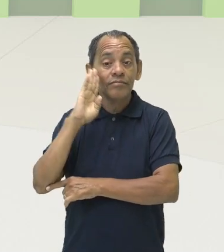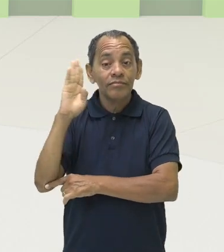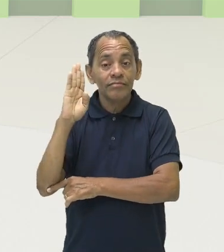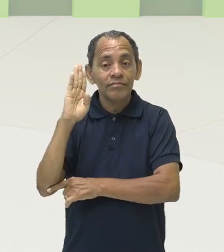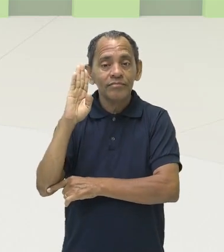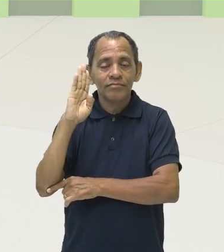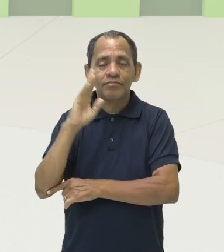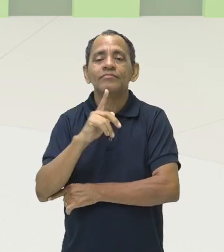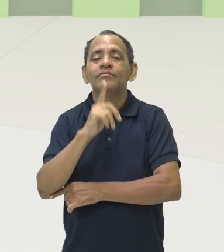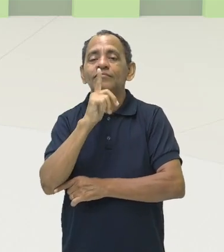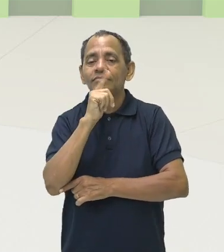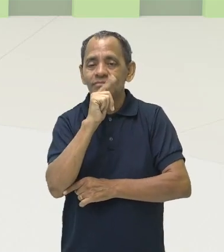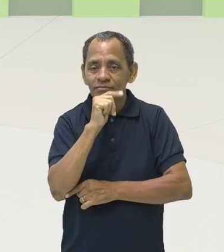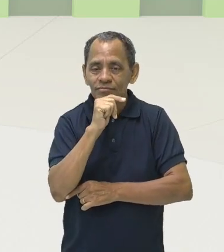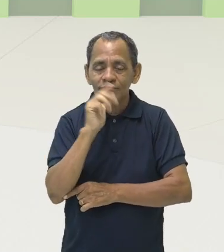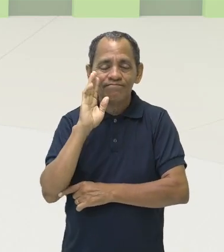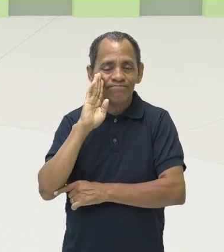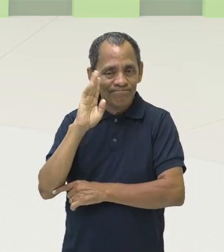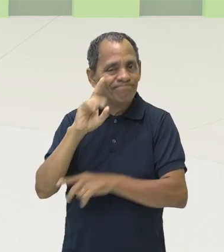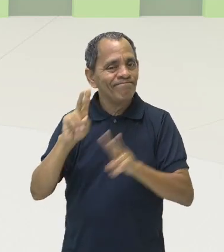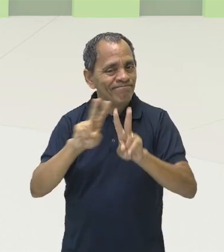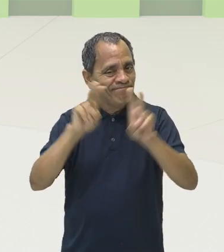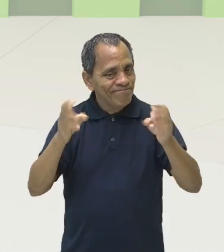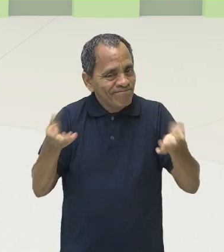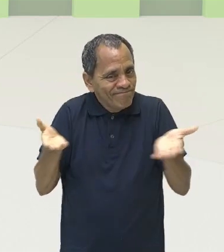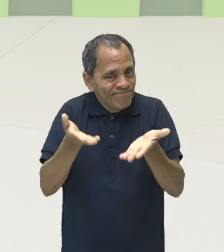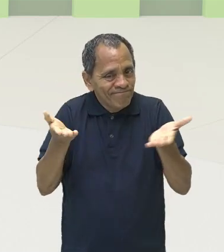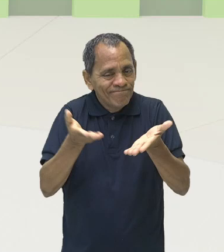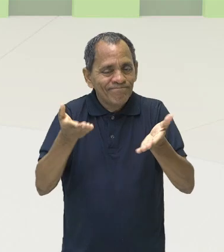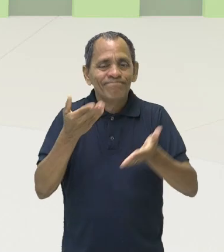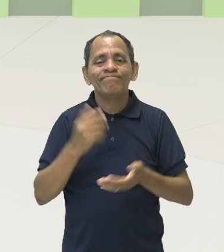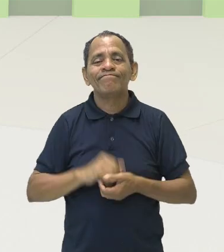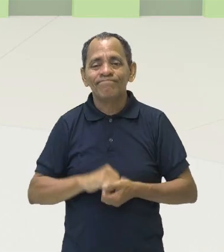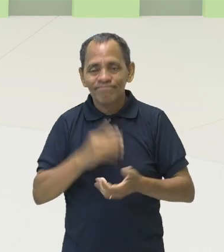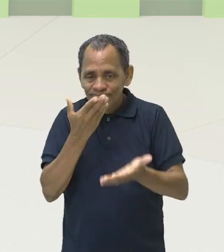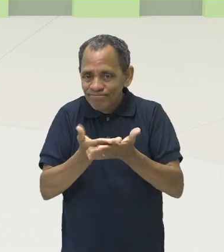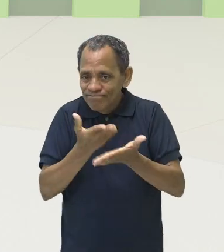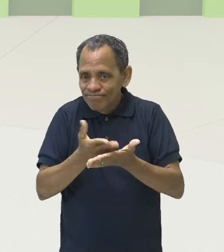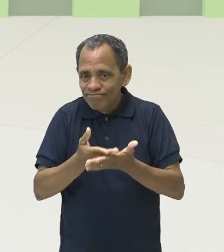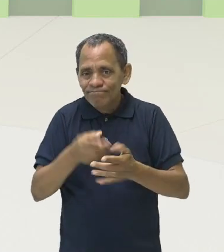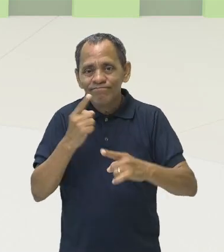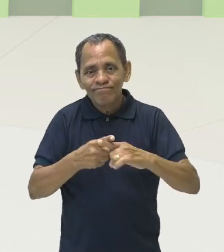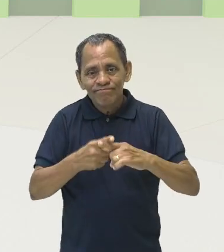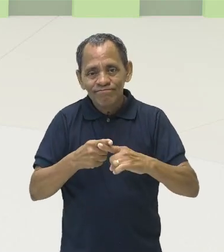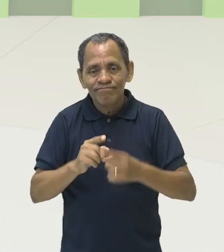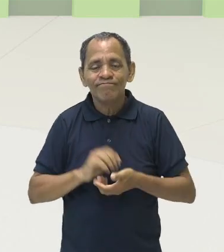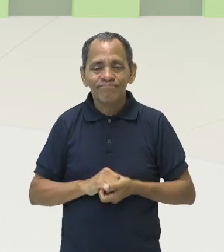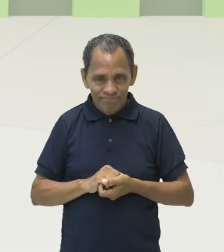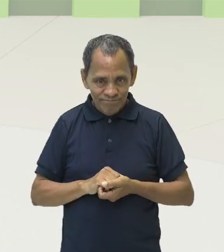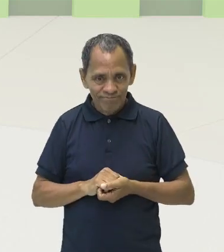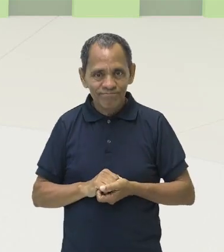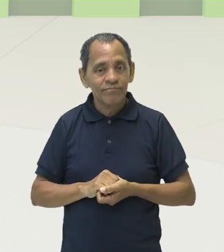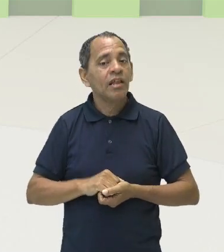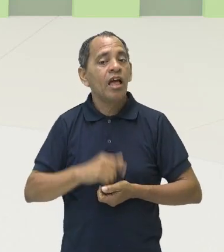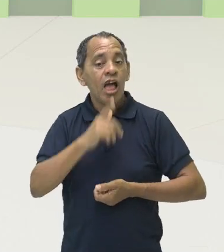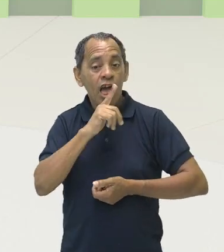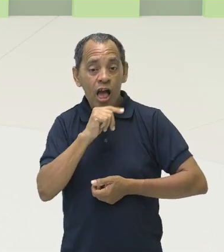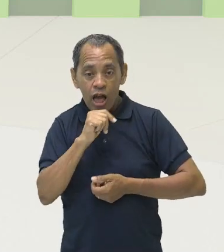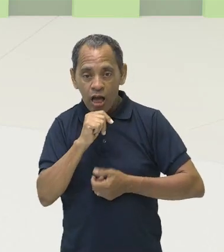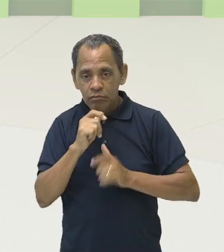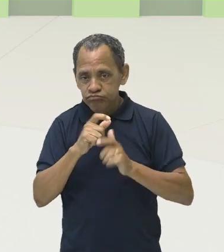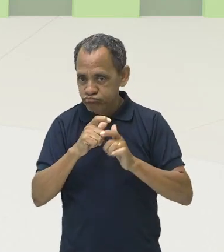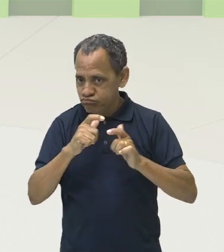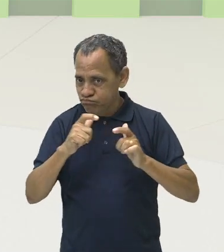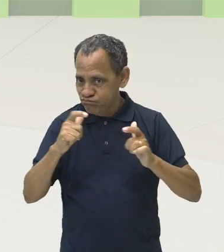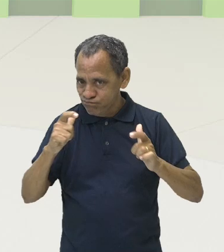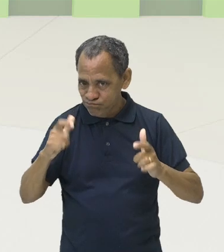a água, é o que nós vamos tratar aqui. Por quê? Porque a água é o constituinte mais abundante da Terra, né, do